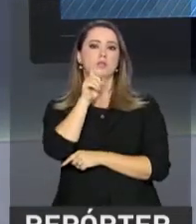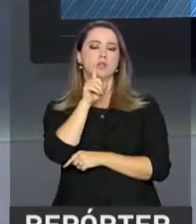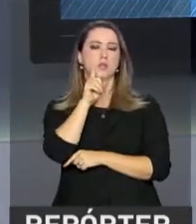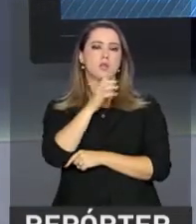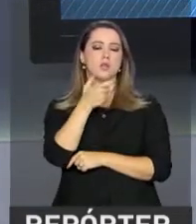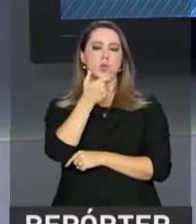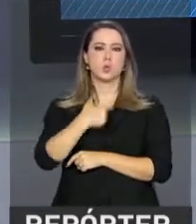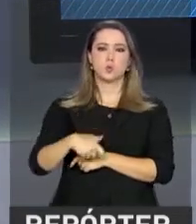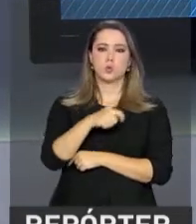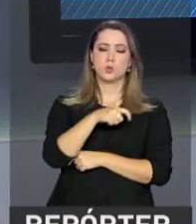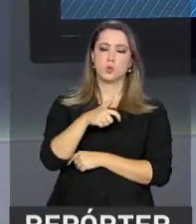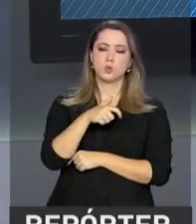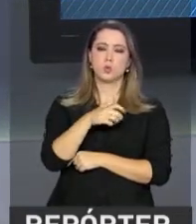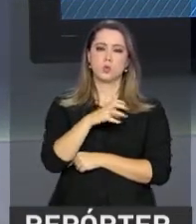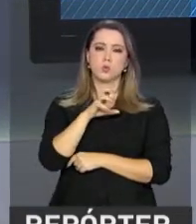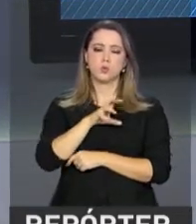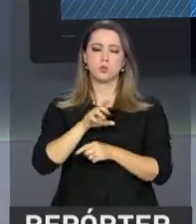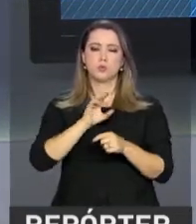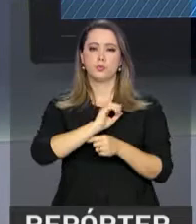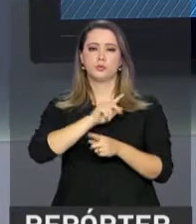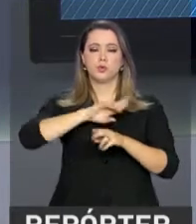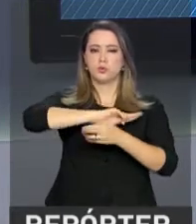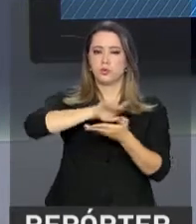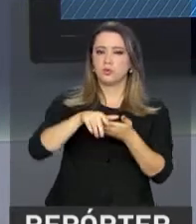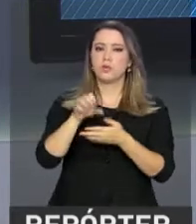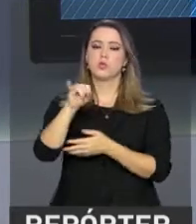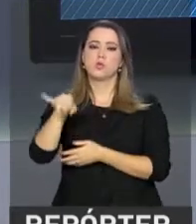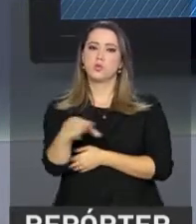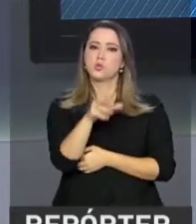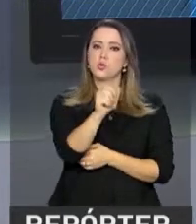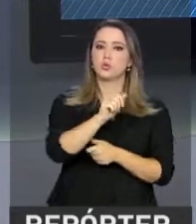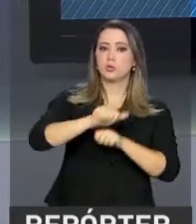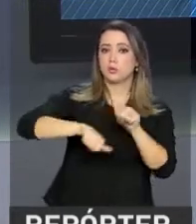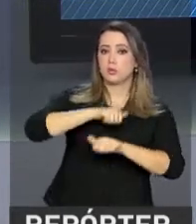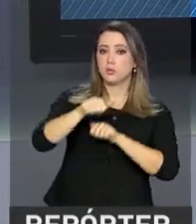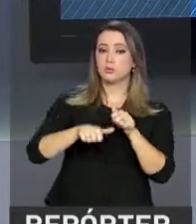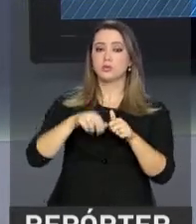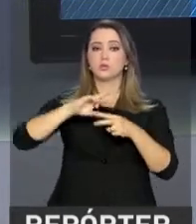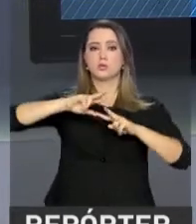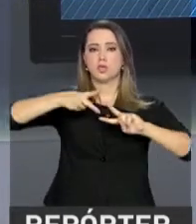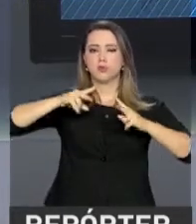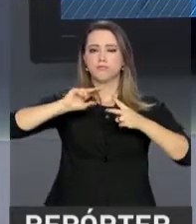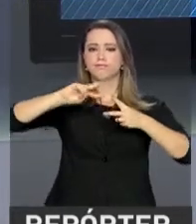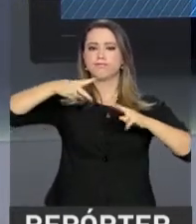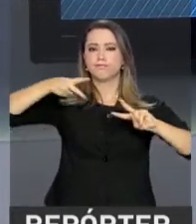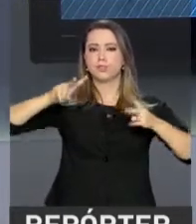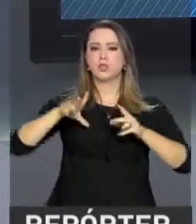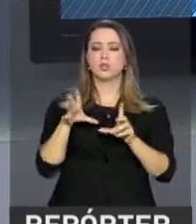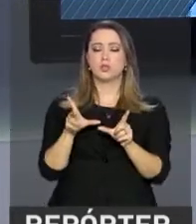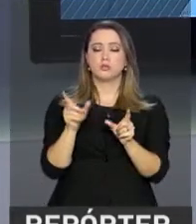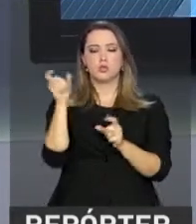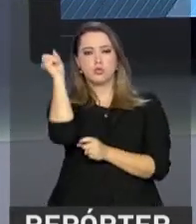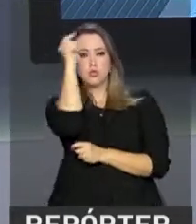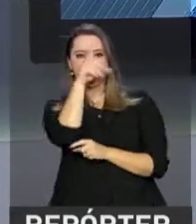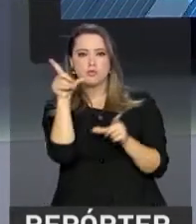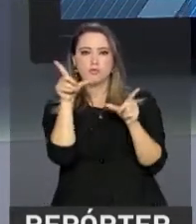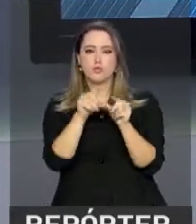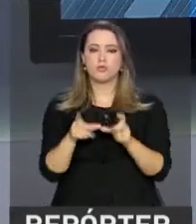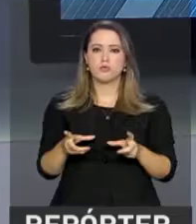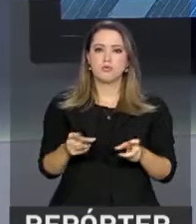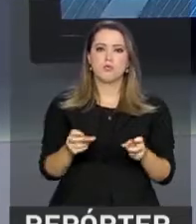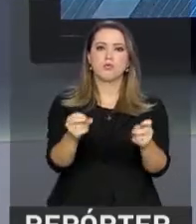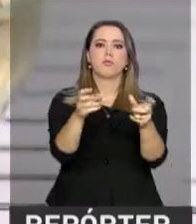do sul usa a soja geneticamente modificada para produzir uma proteína que dificulta o desenvolvimento do vírus da